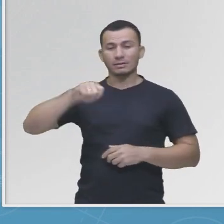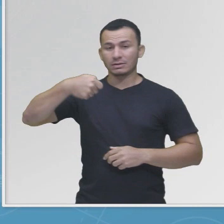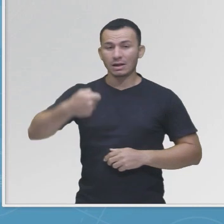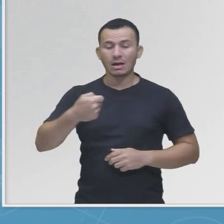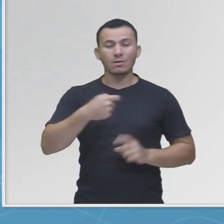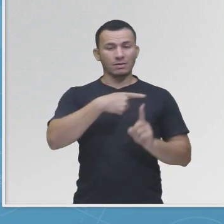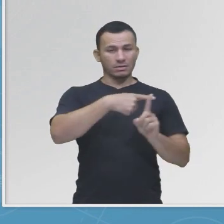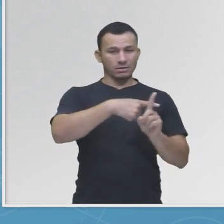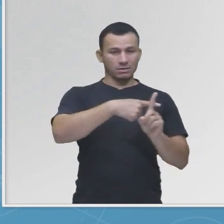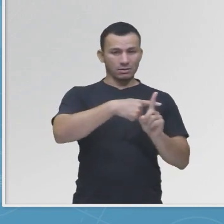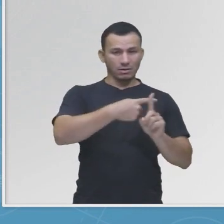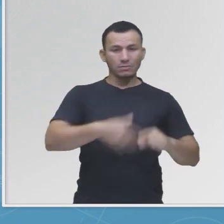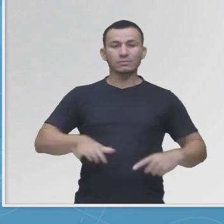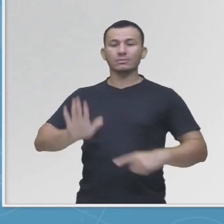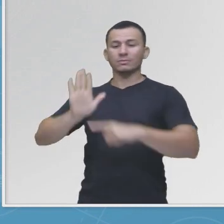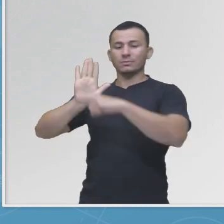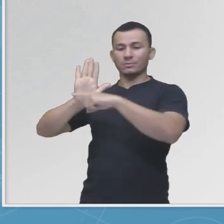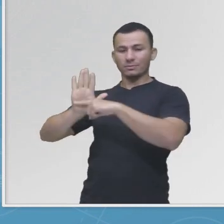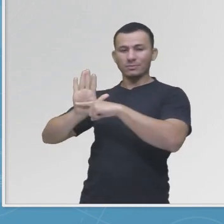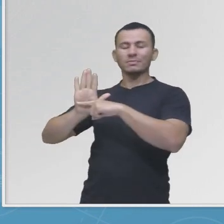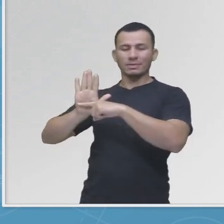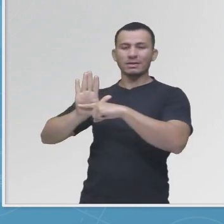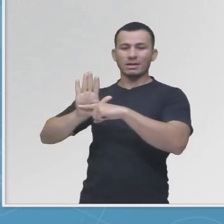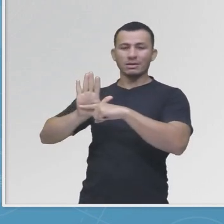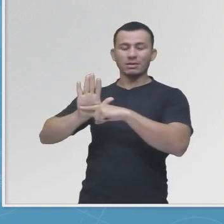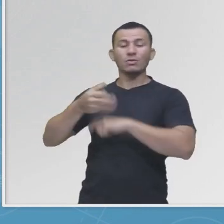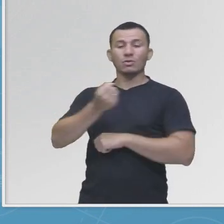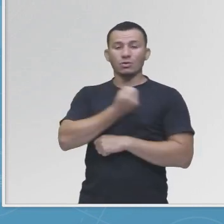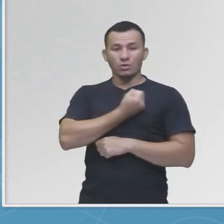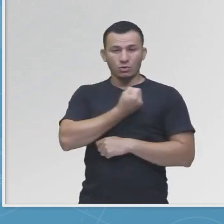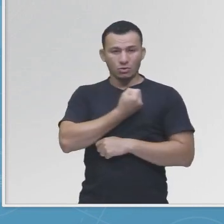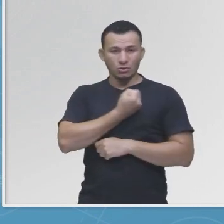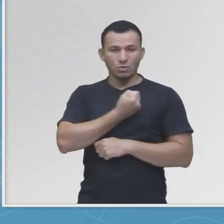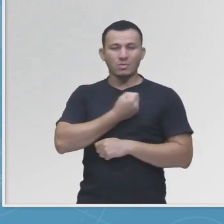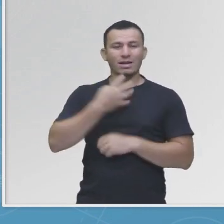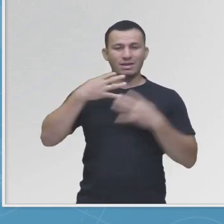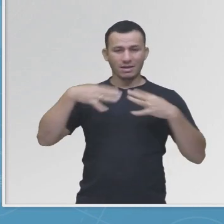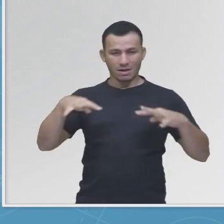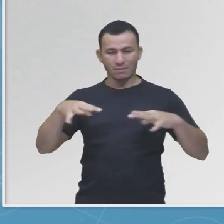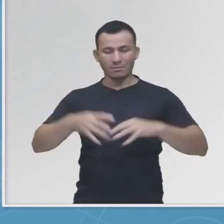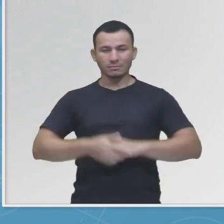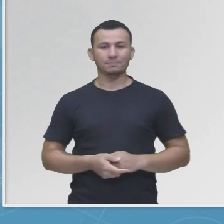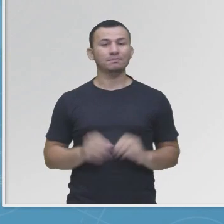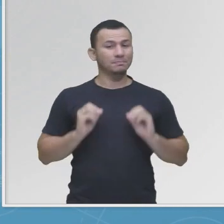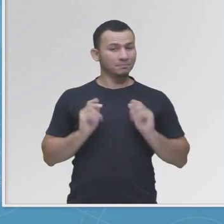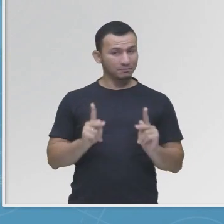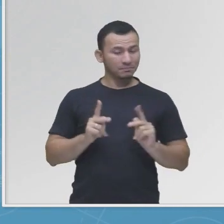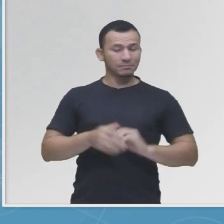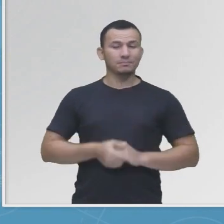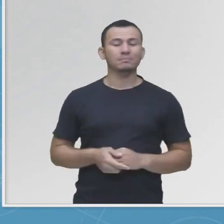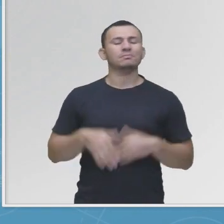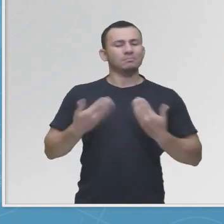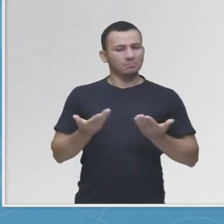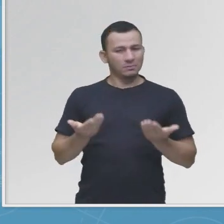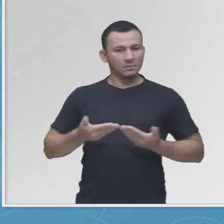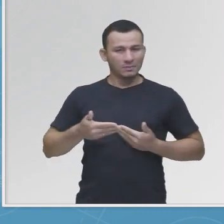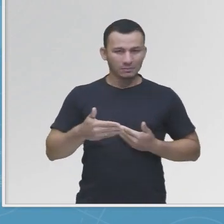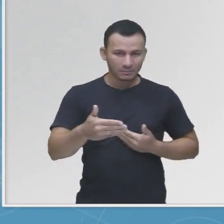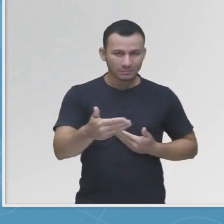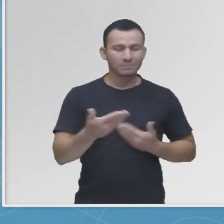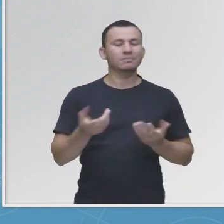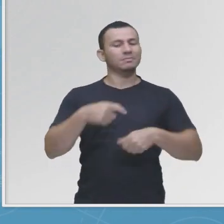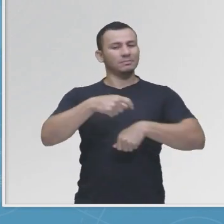adição e subtração de números naturais. Beleza? Muito bem. Vamos